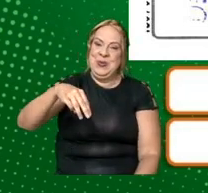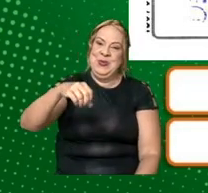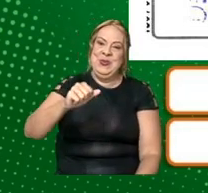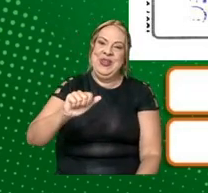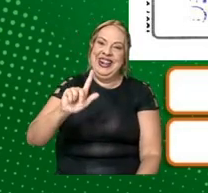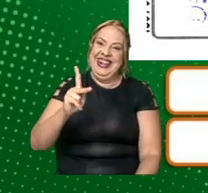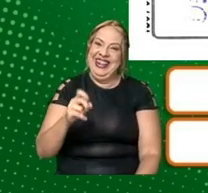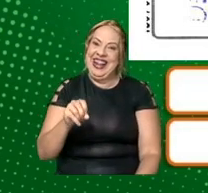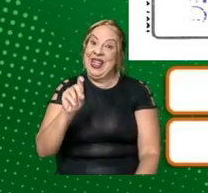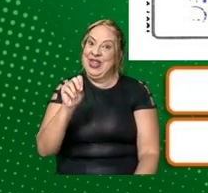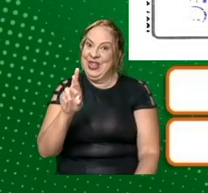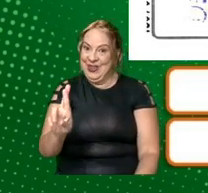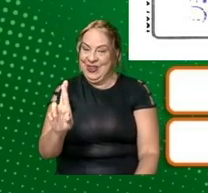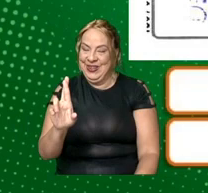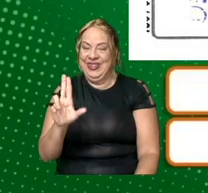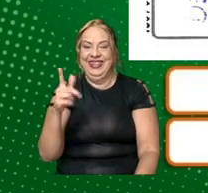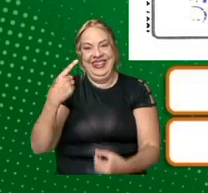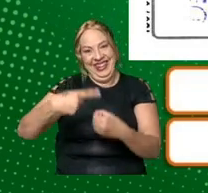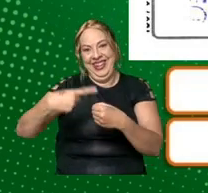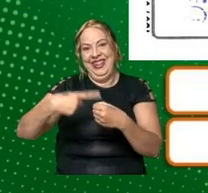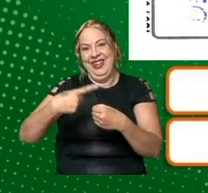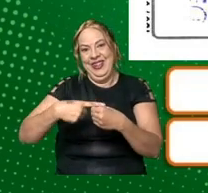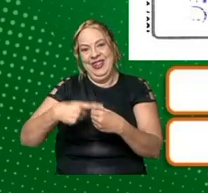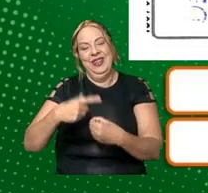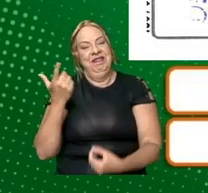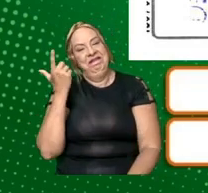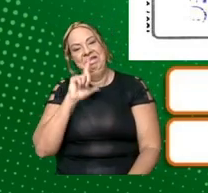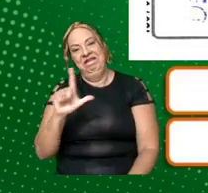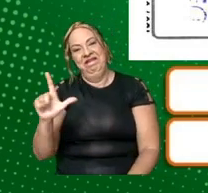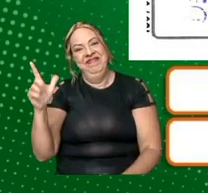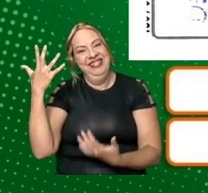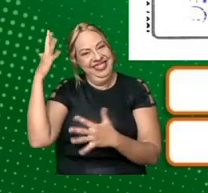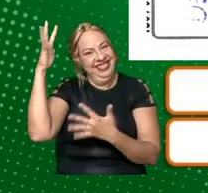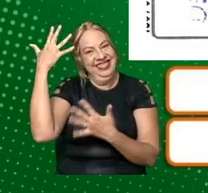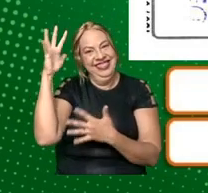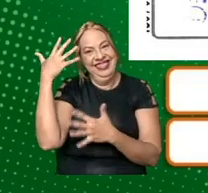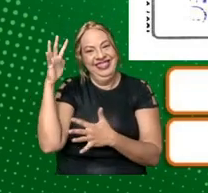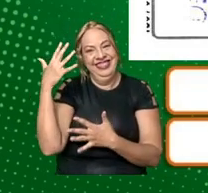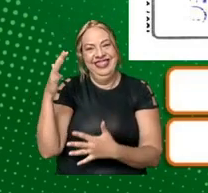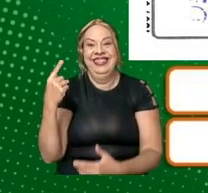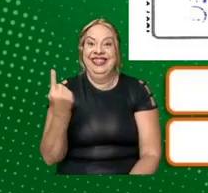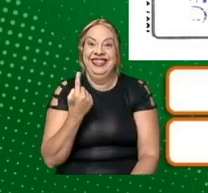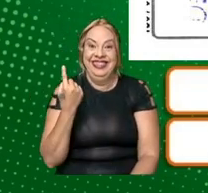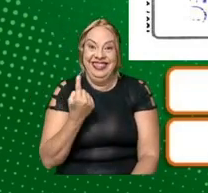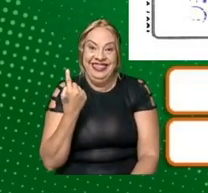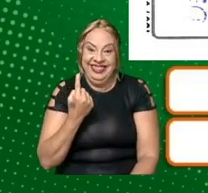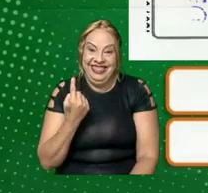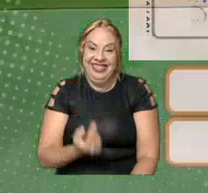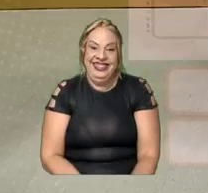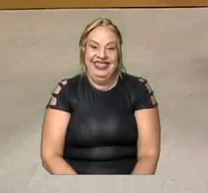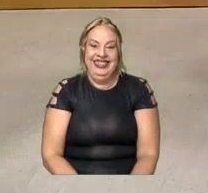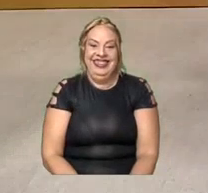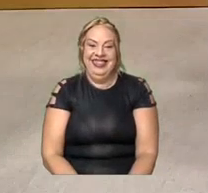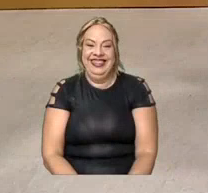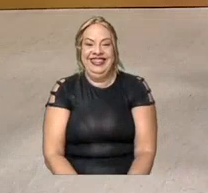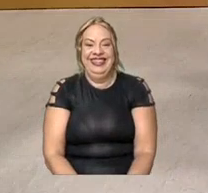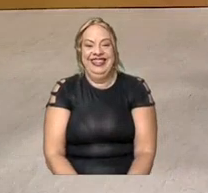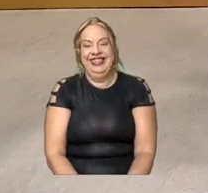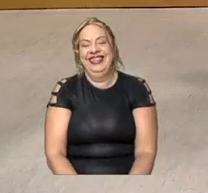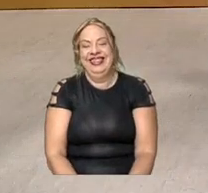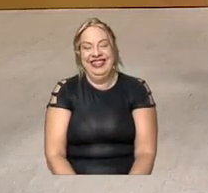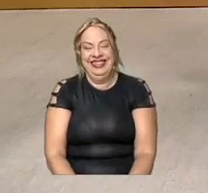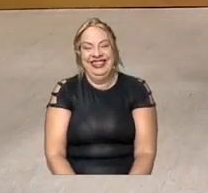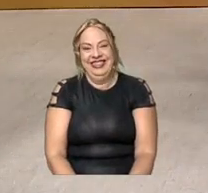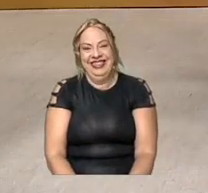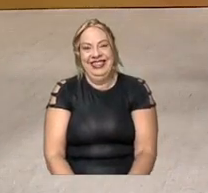pé quente o Amadeus Mix Sorveteria. O Edésio foi lá, adquiriu e tá levando sozinho. Tomou um sorvetinho. Aquele açaí, o sorvetinho,